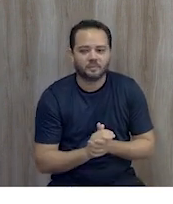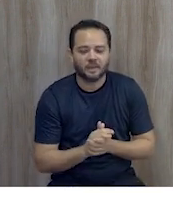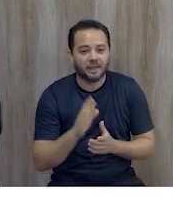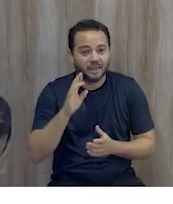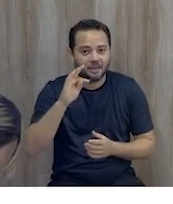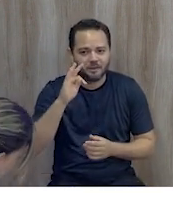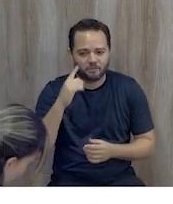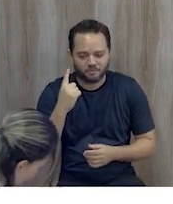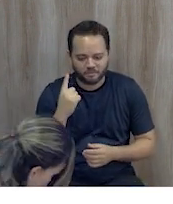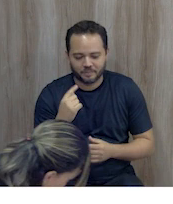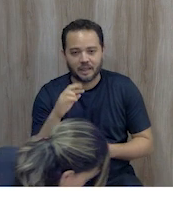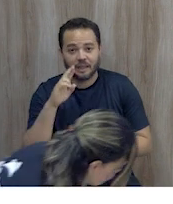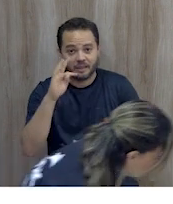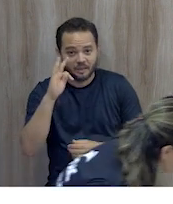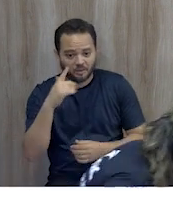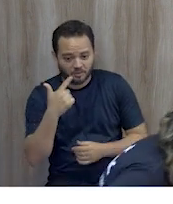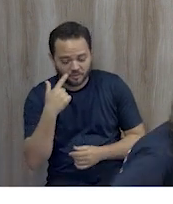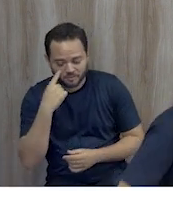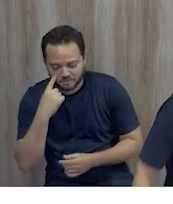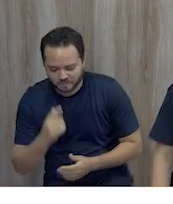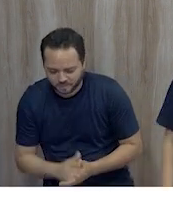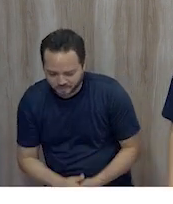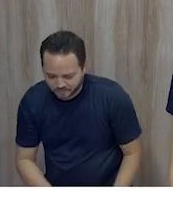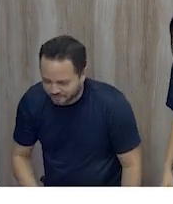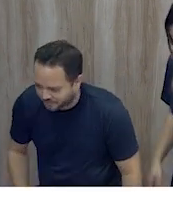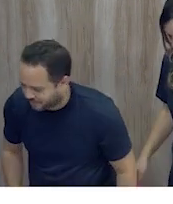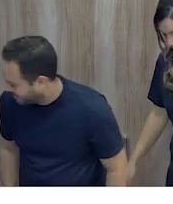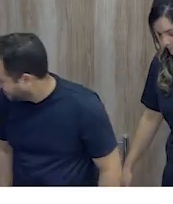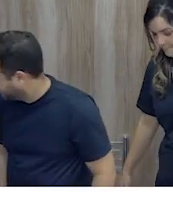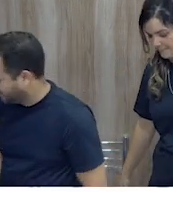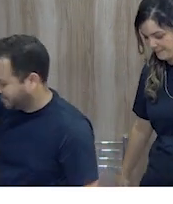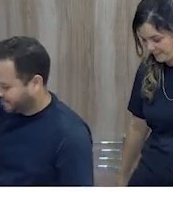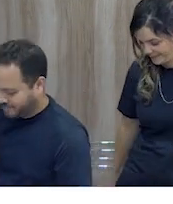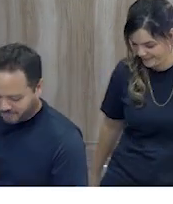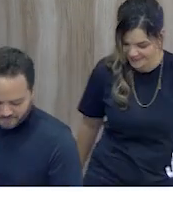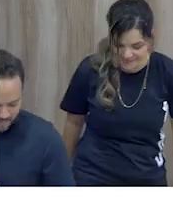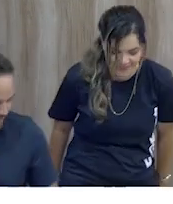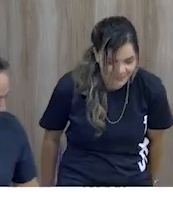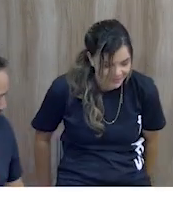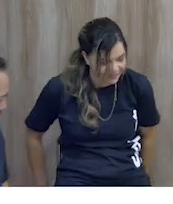RT2, quer dizer, a recessão vai aumentando. RT2 é pior que a RT1.